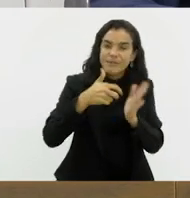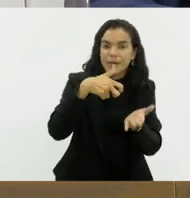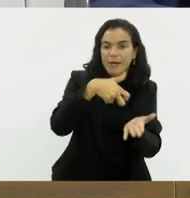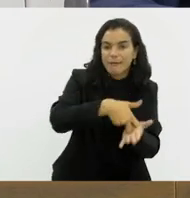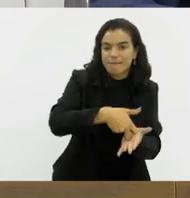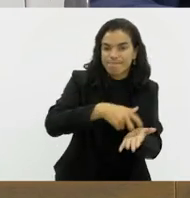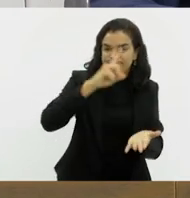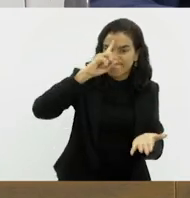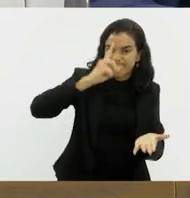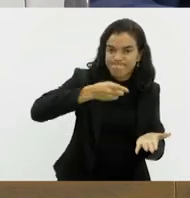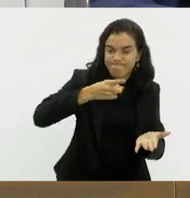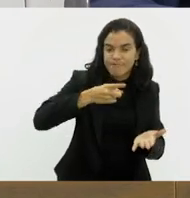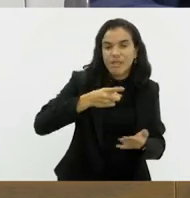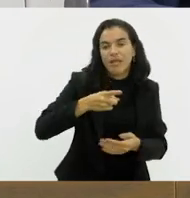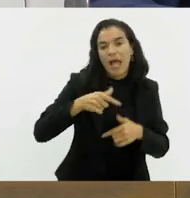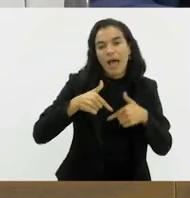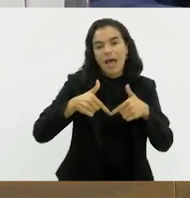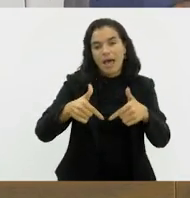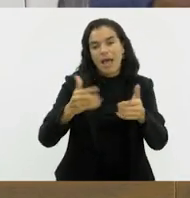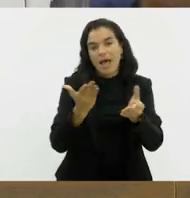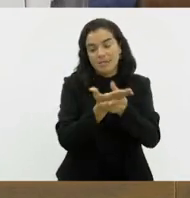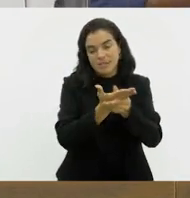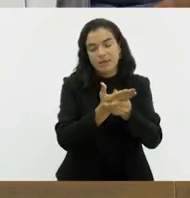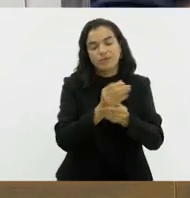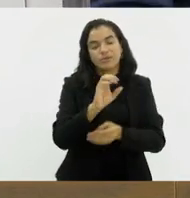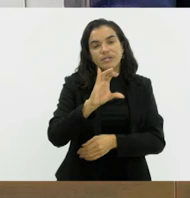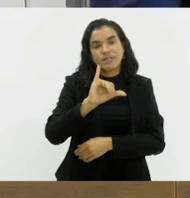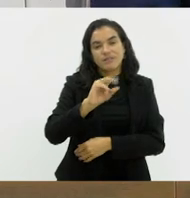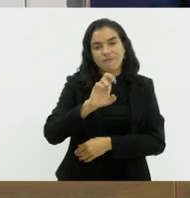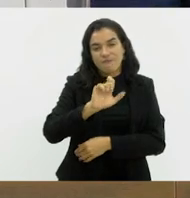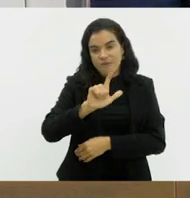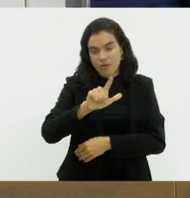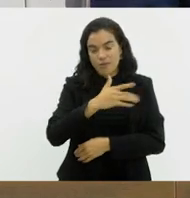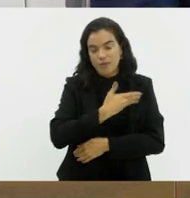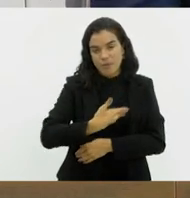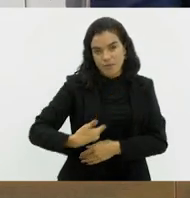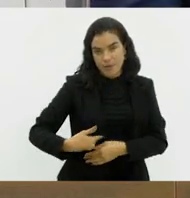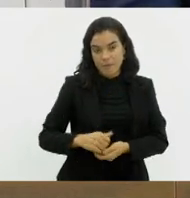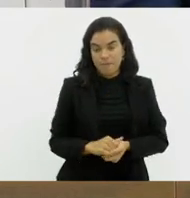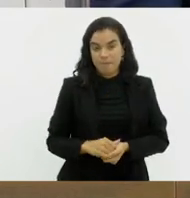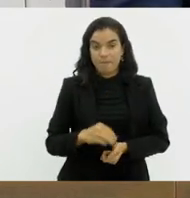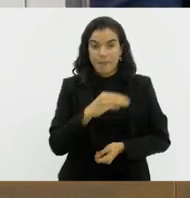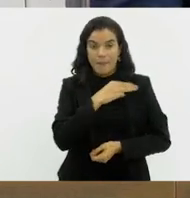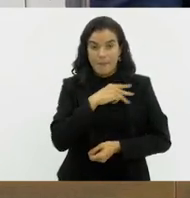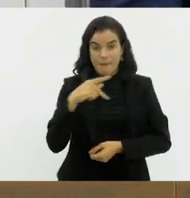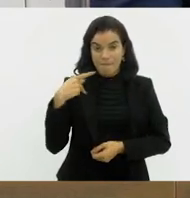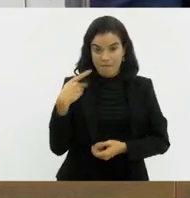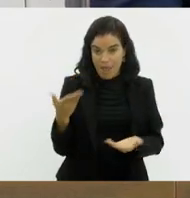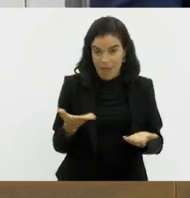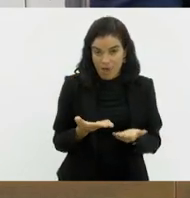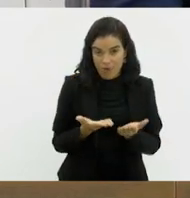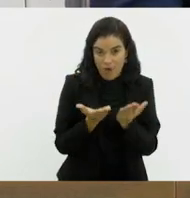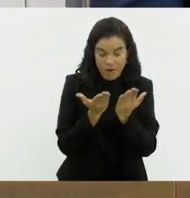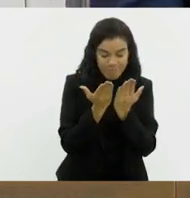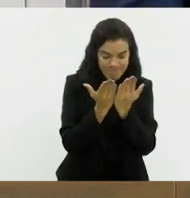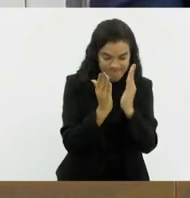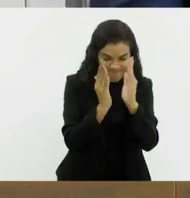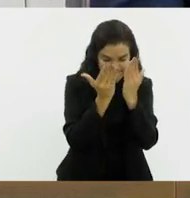nessa ação civil pública. O Ministério Público está analisando